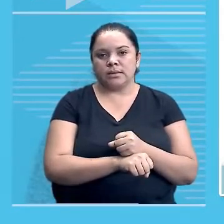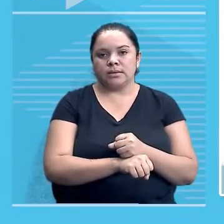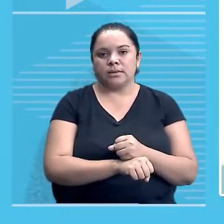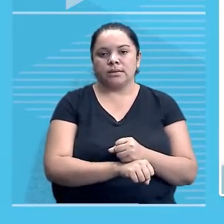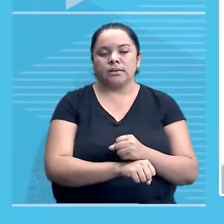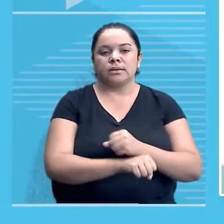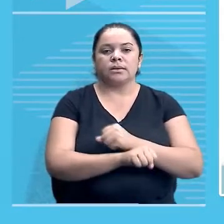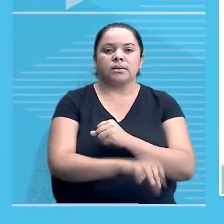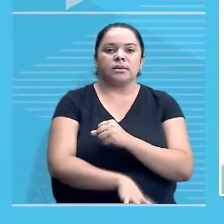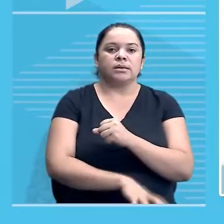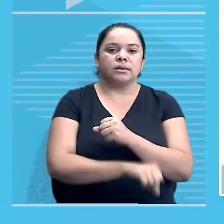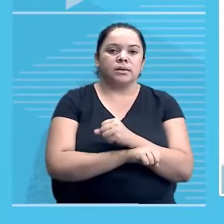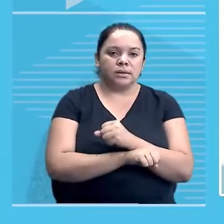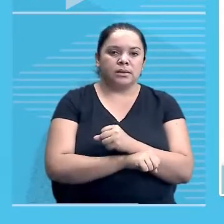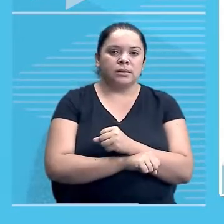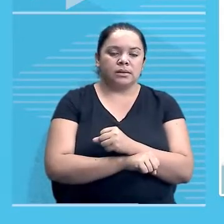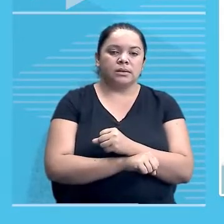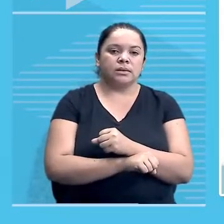energia térmica da chama.